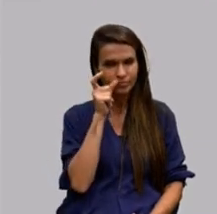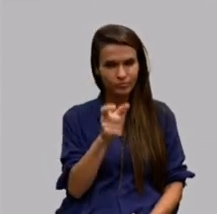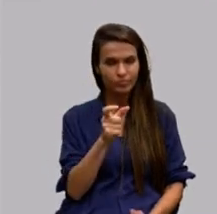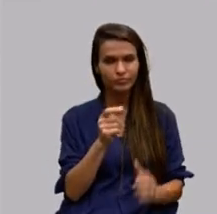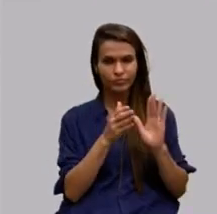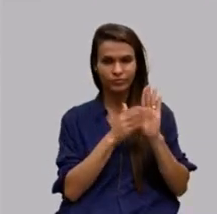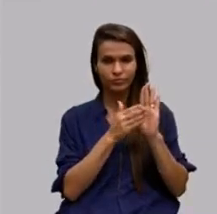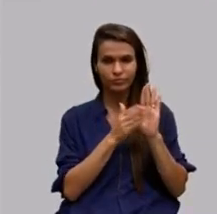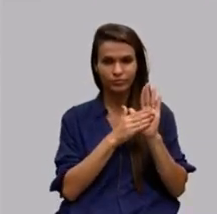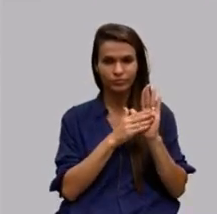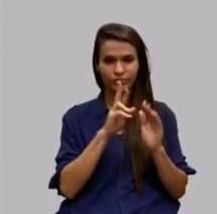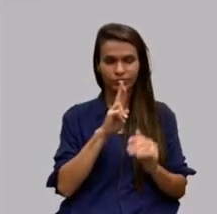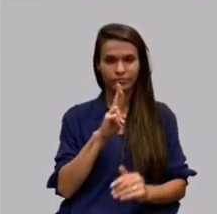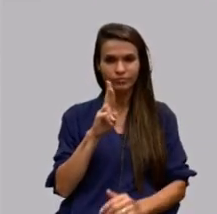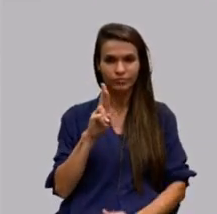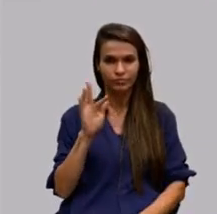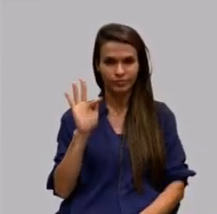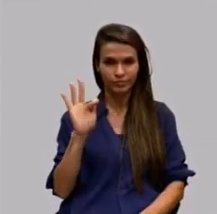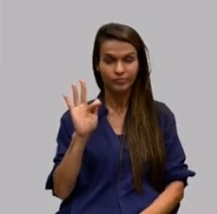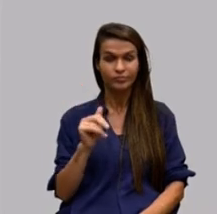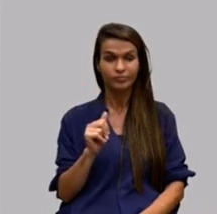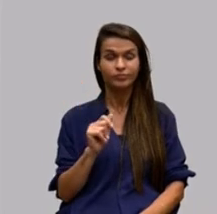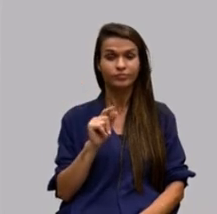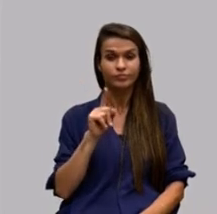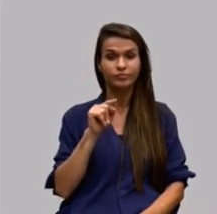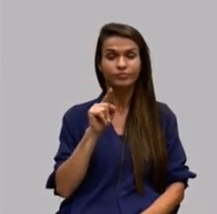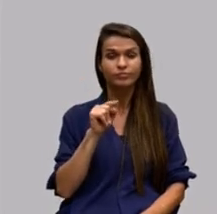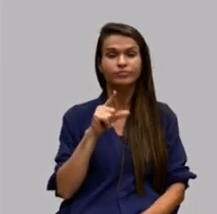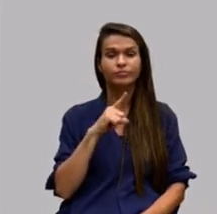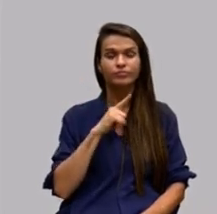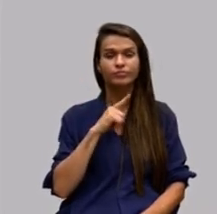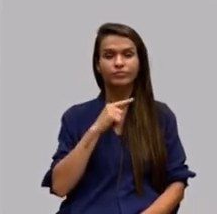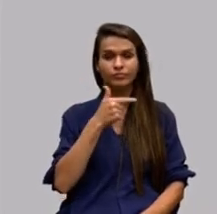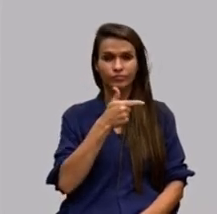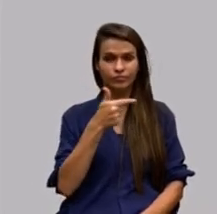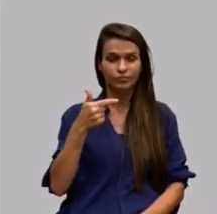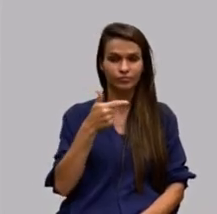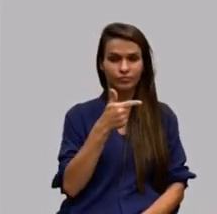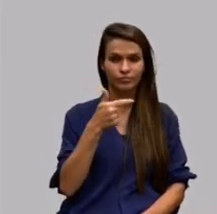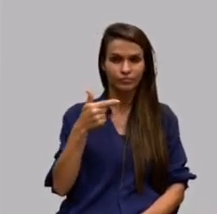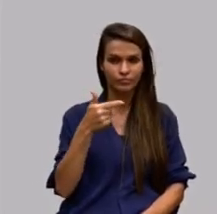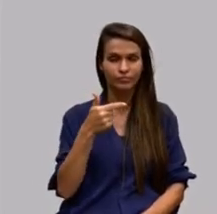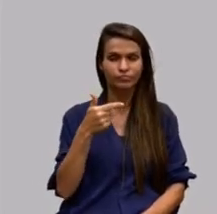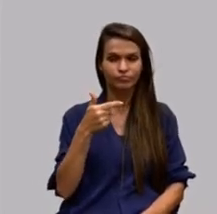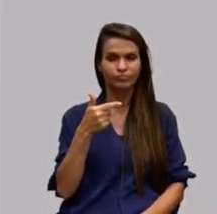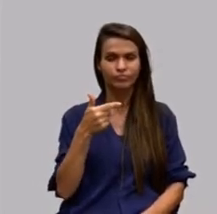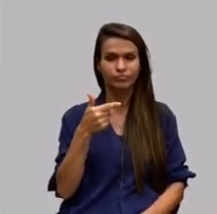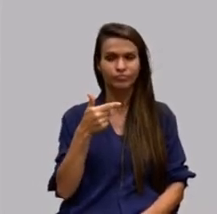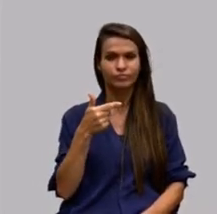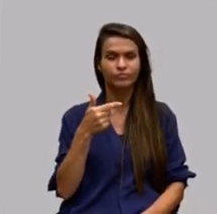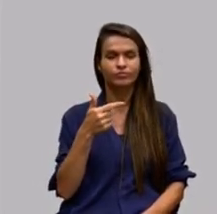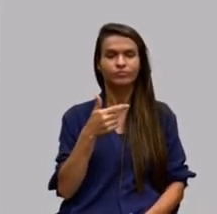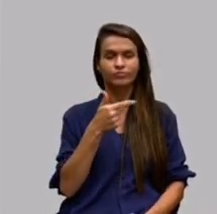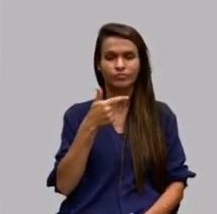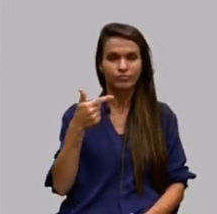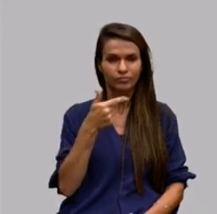proposta do regime de recuperação fiscal? É que tem 22 condicionantes